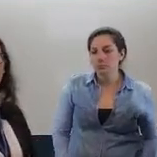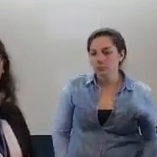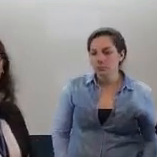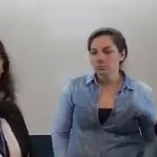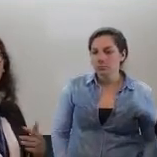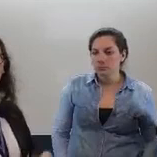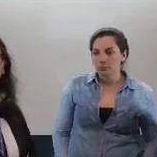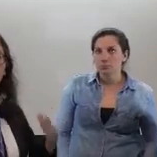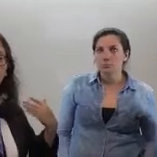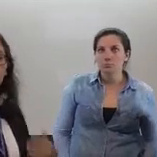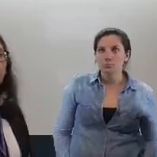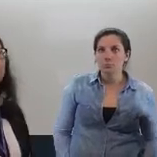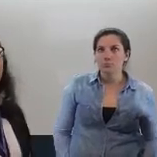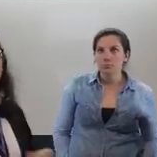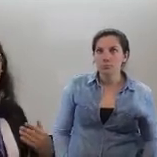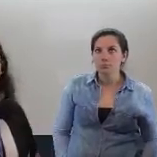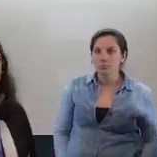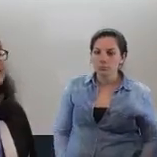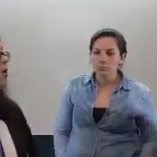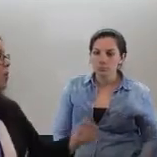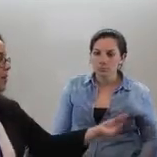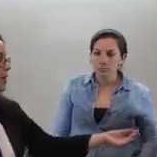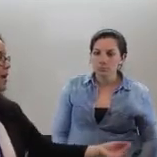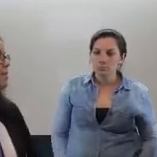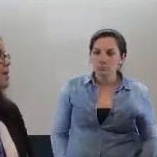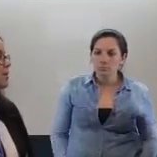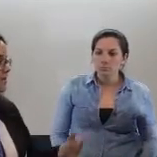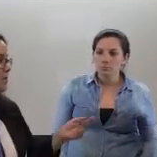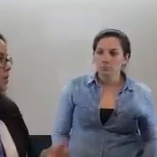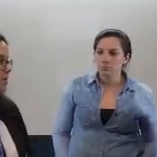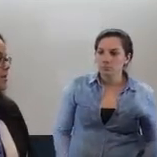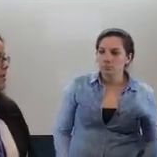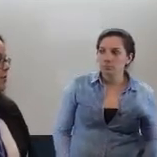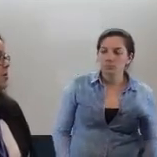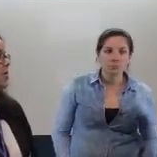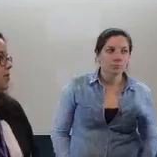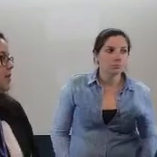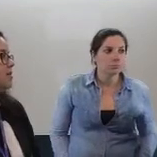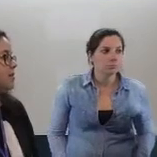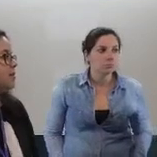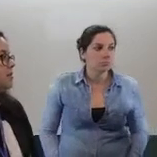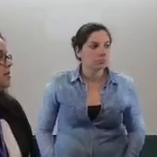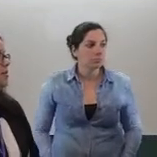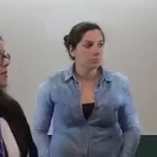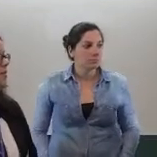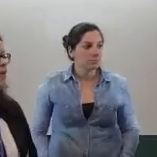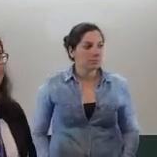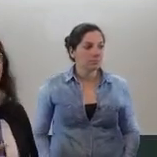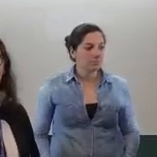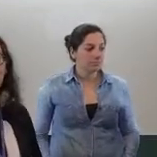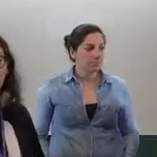época do mundo. Ou vivência, a roupa, né, Gabi? O TCC foi sobre isso, né? O TCC foi sobre